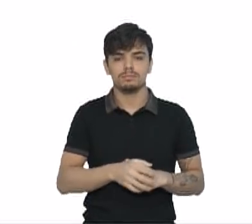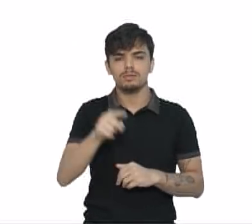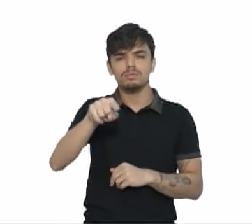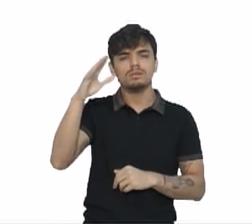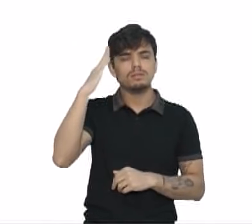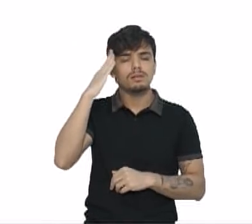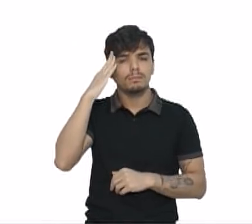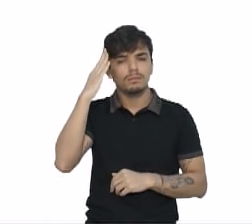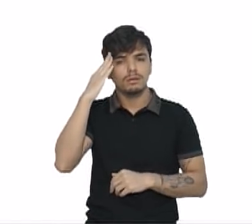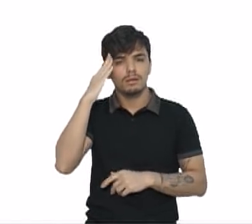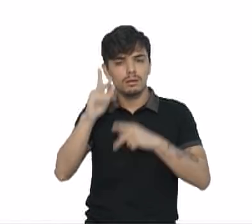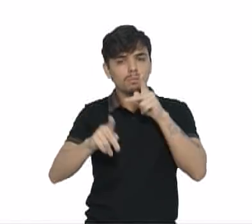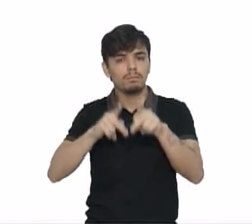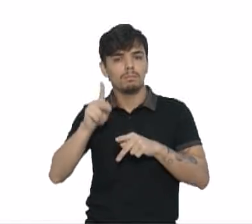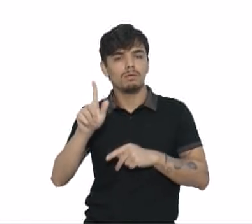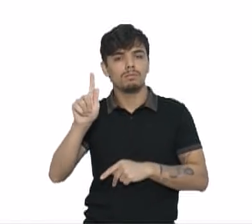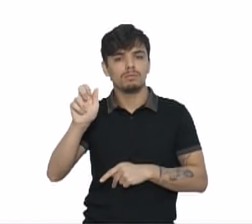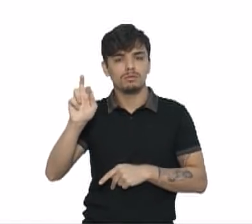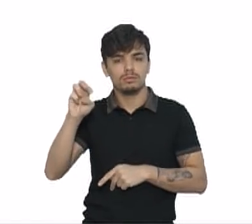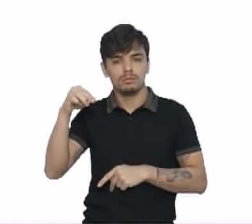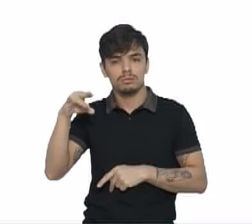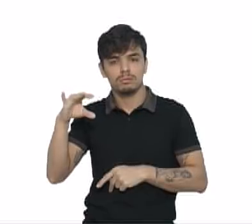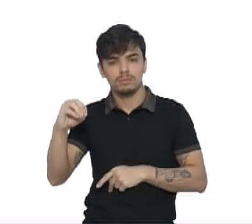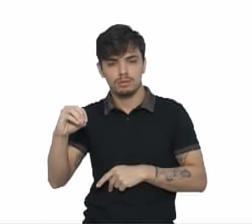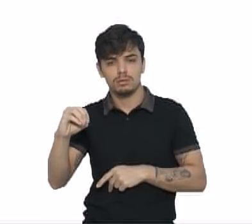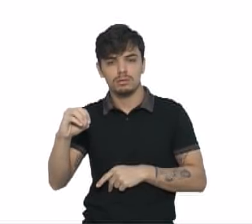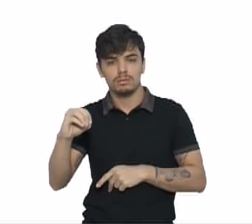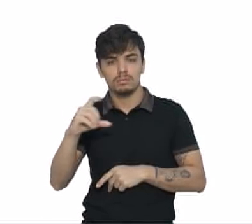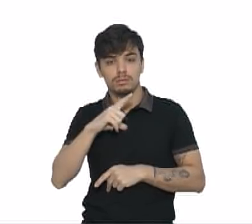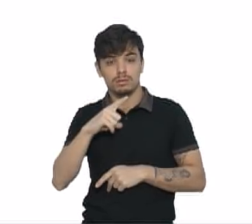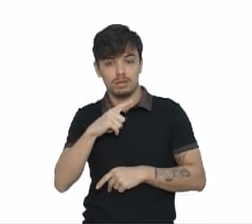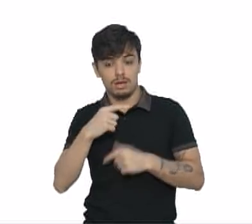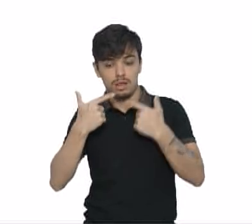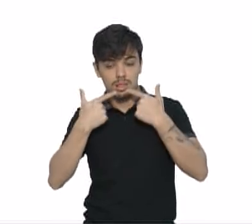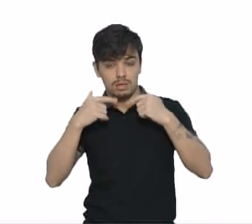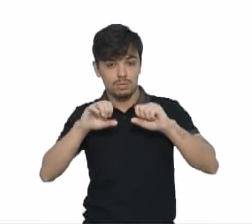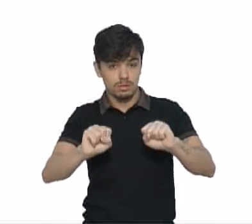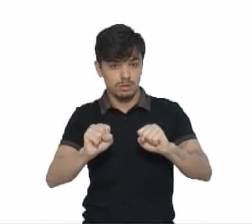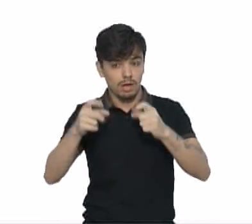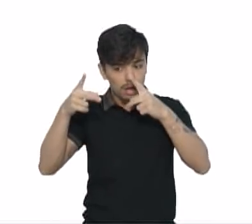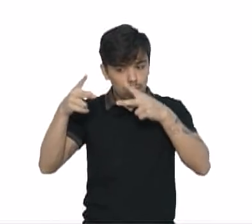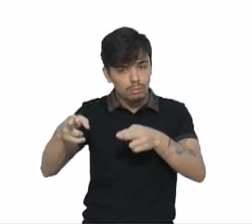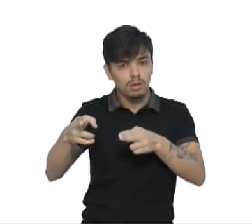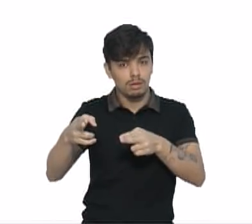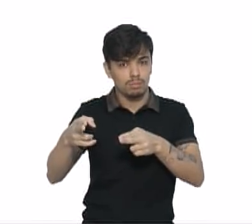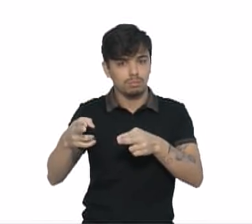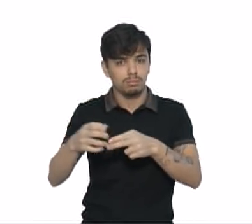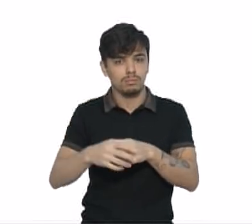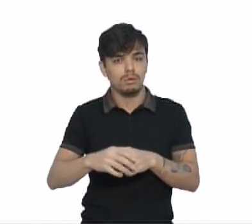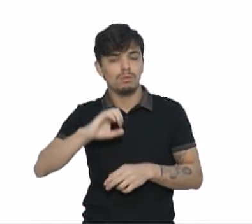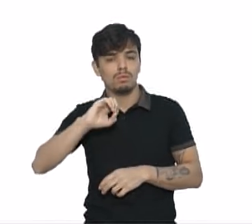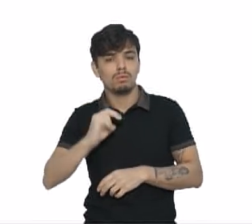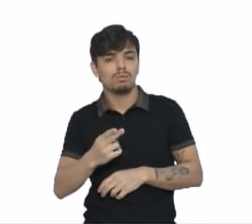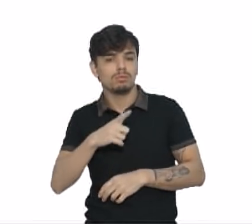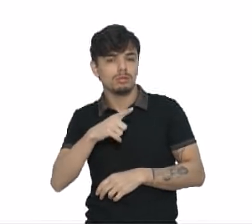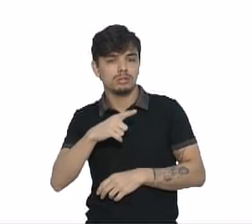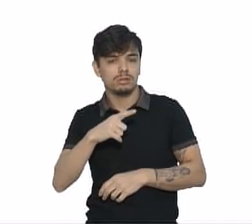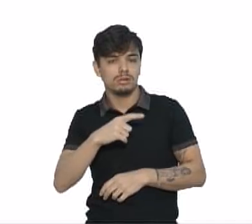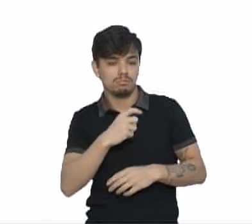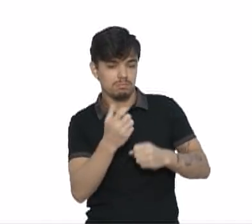povos germânicos são identificados por uma mesma base linguística? Ou seja, eles possuíam um tronco comum.